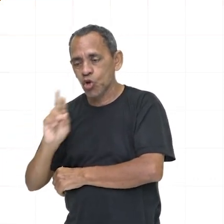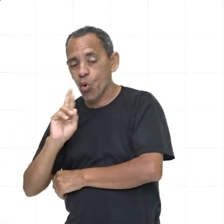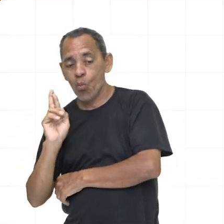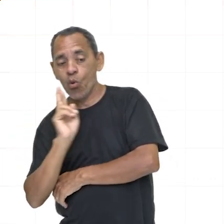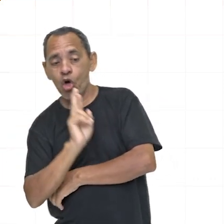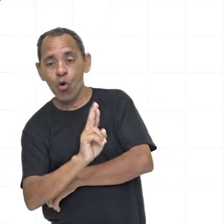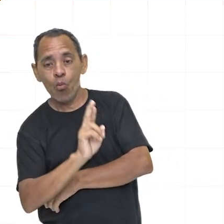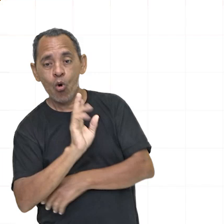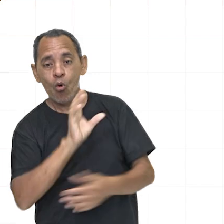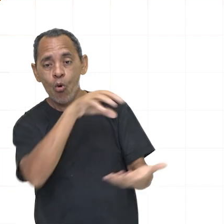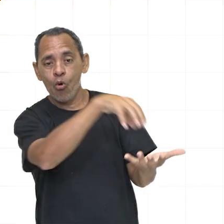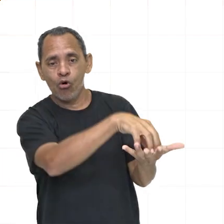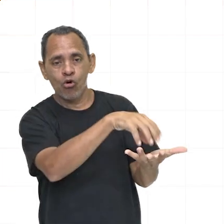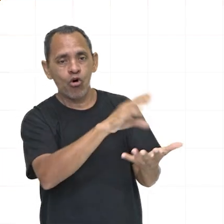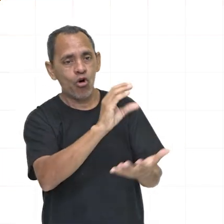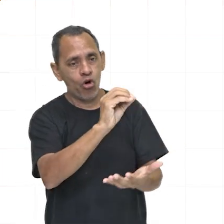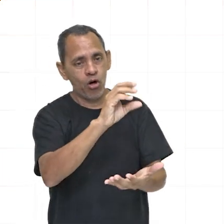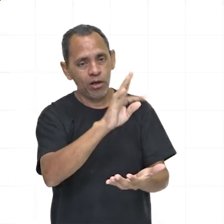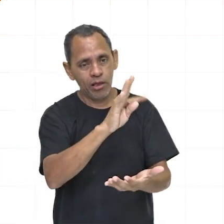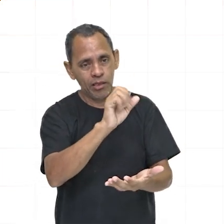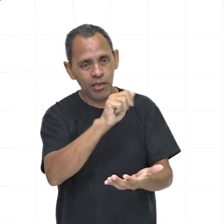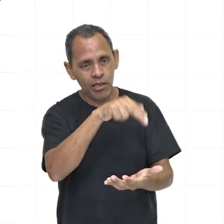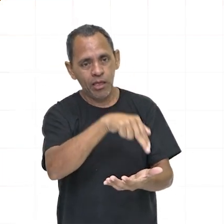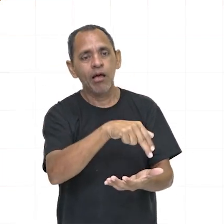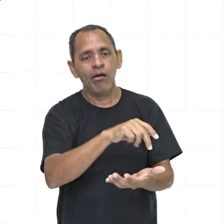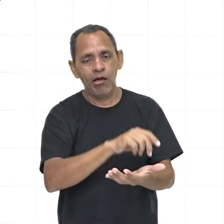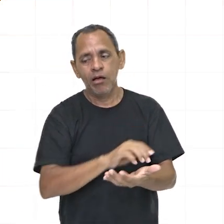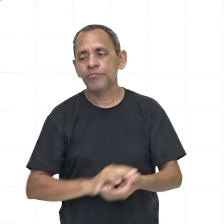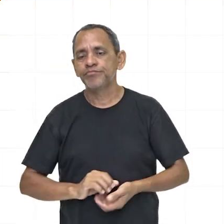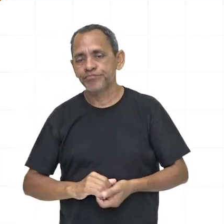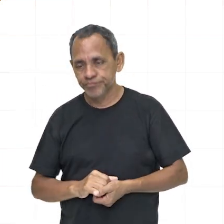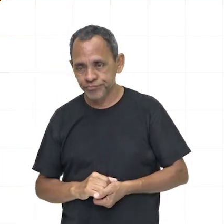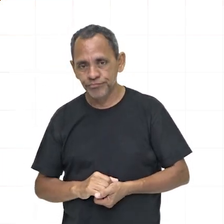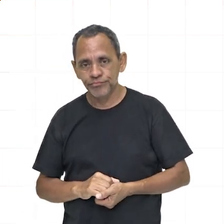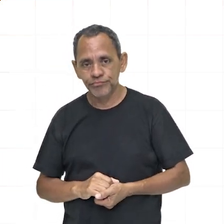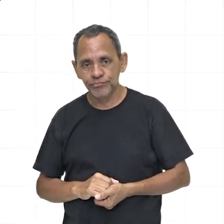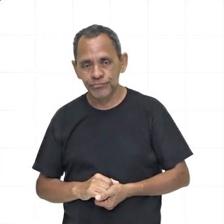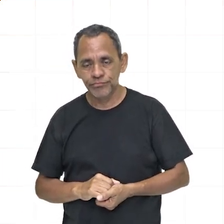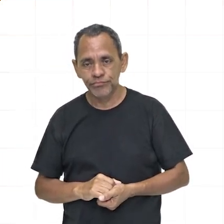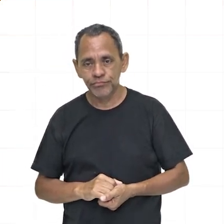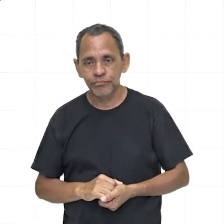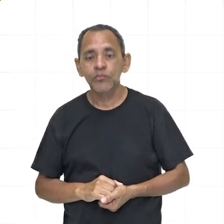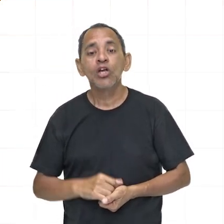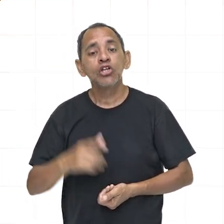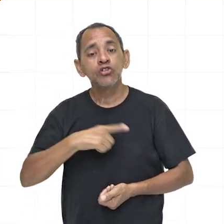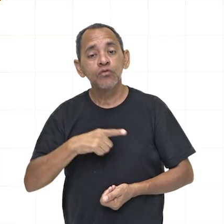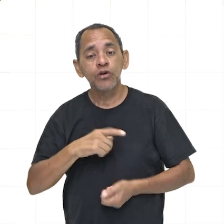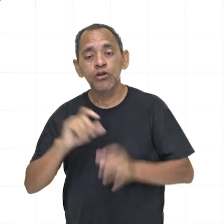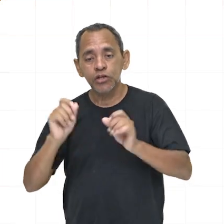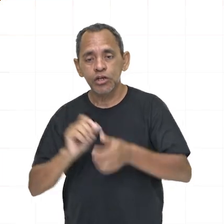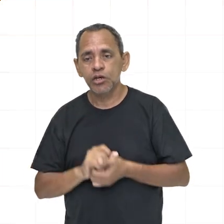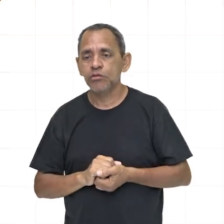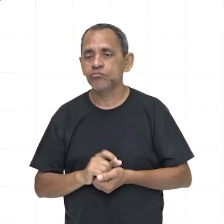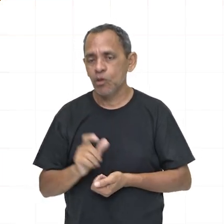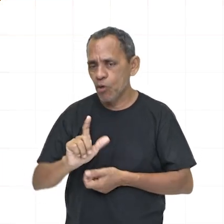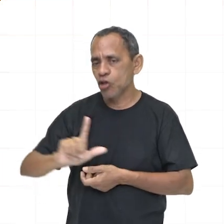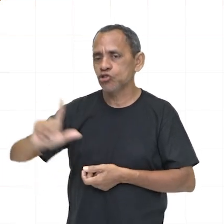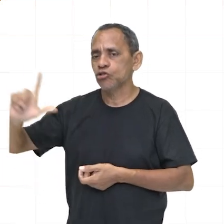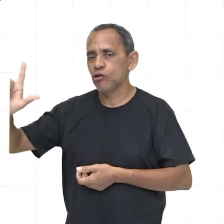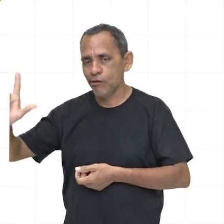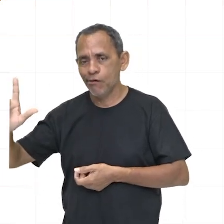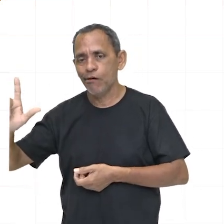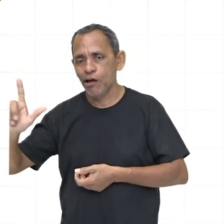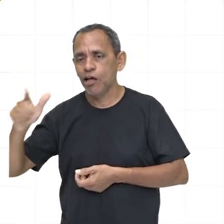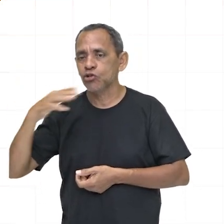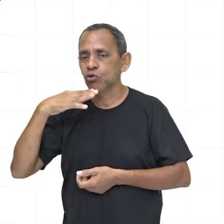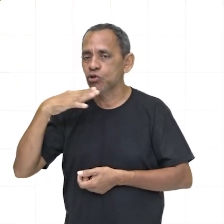aí eles assinaram o Tratado de Assistência Mútua da Europa Oriental, ou seja, a parte leste, que ficou conhecido então